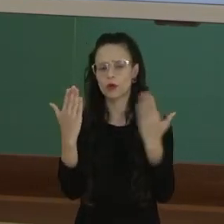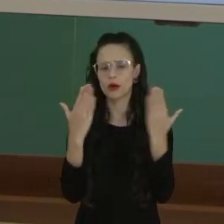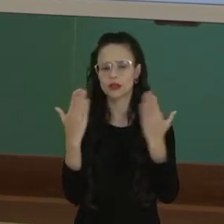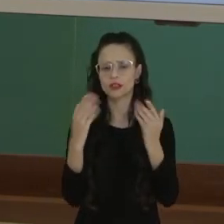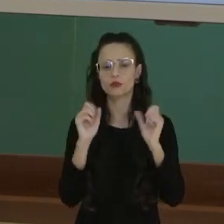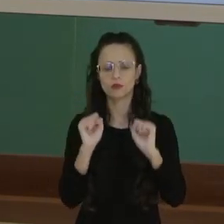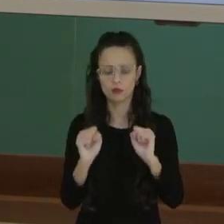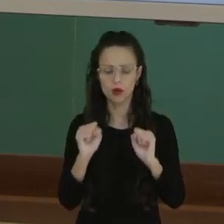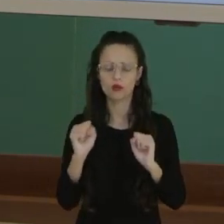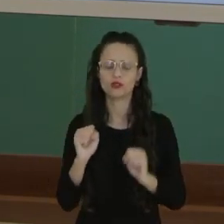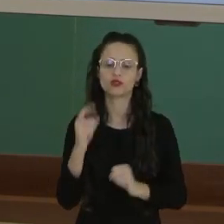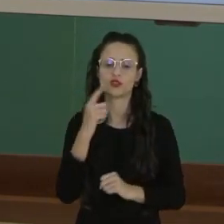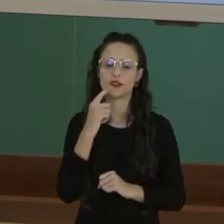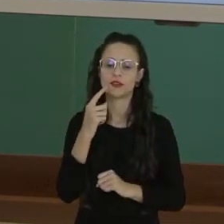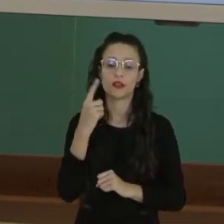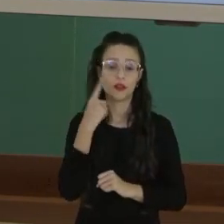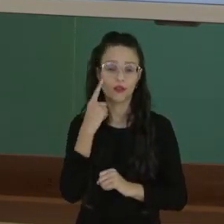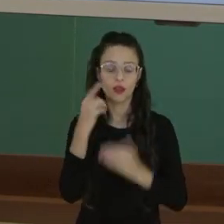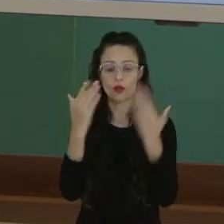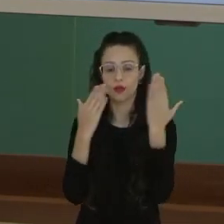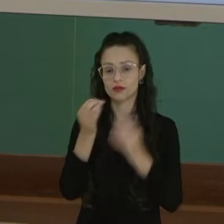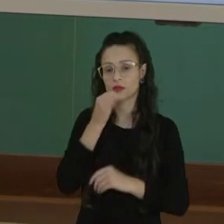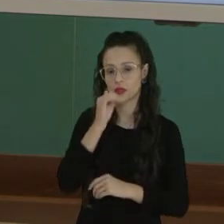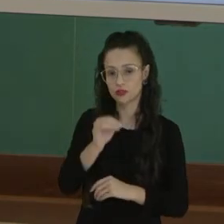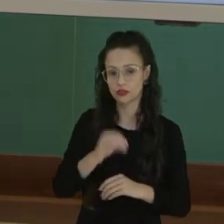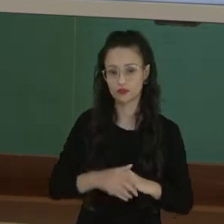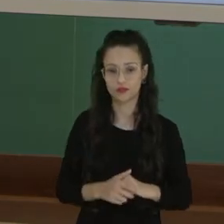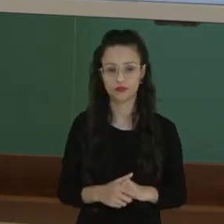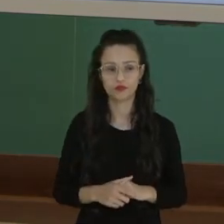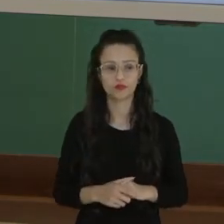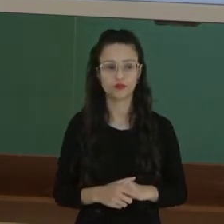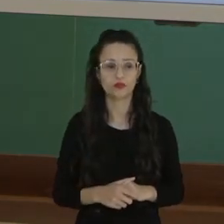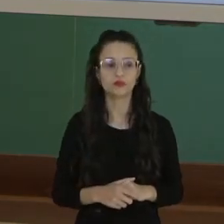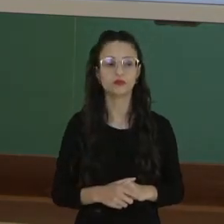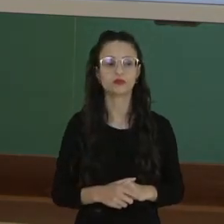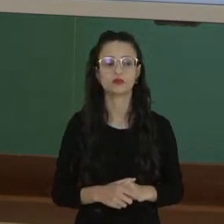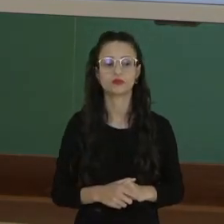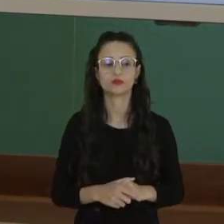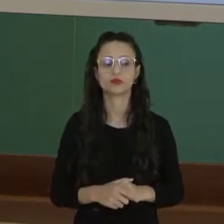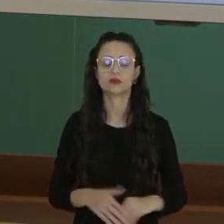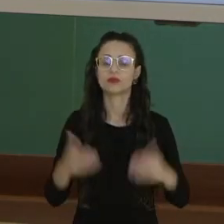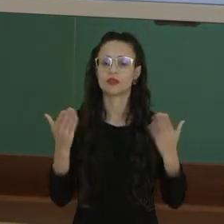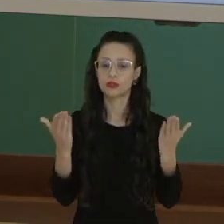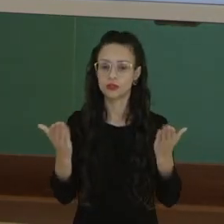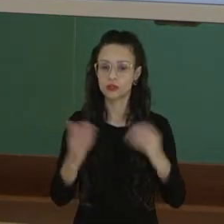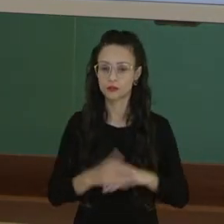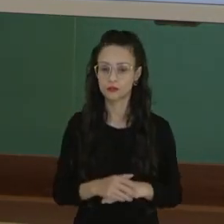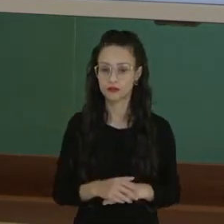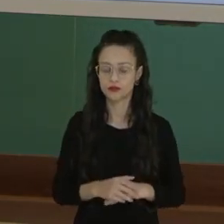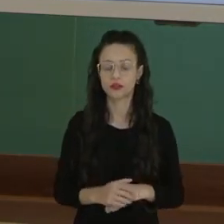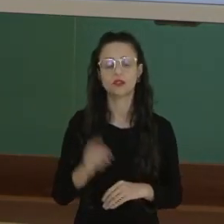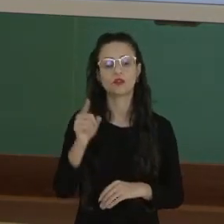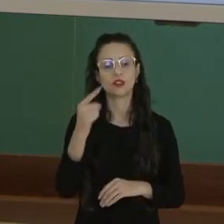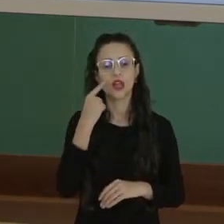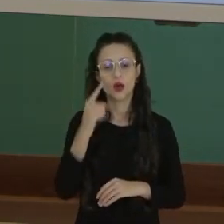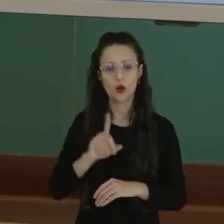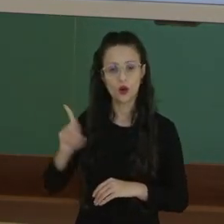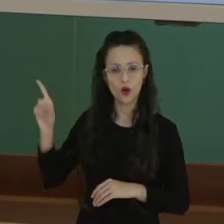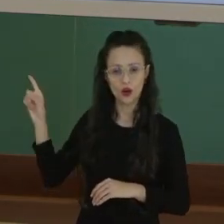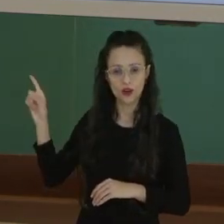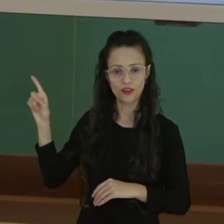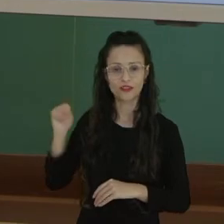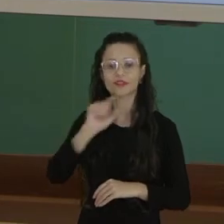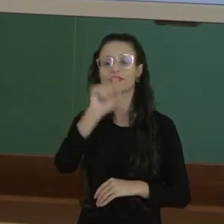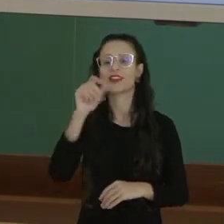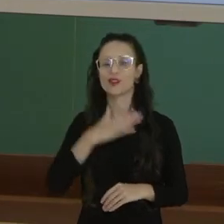mesma analogia com energia, certo? Bem, então, se você for olhar essa imagem aqui, a galerinha que gosta